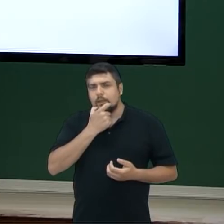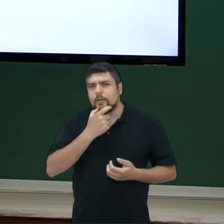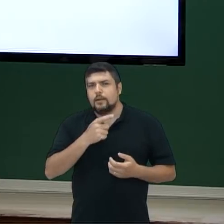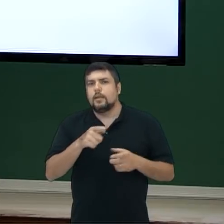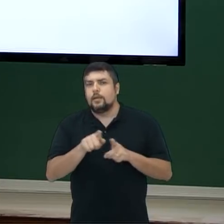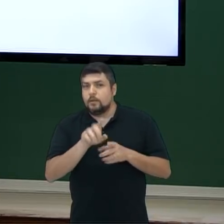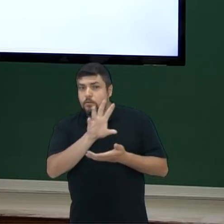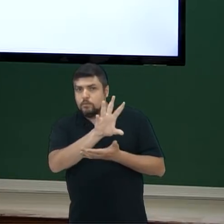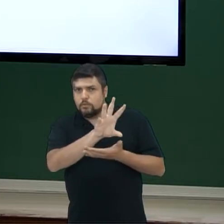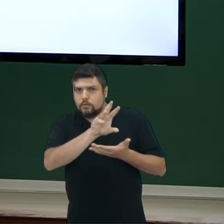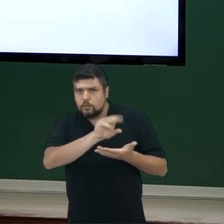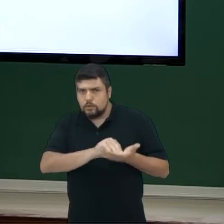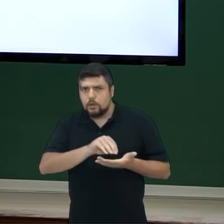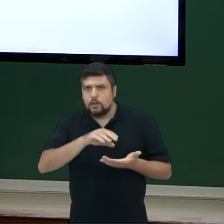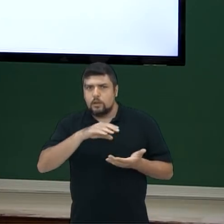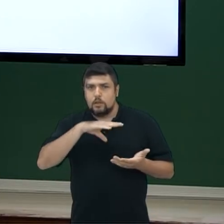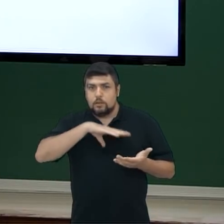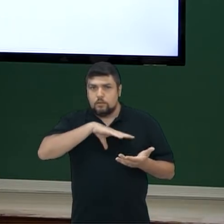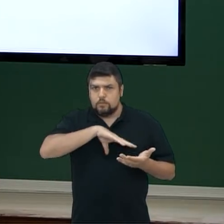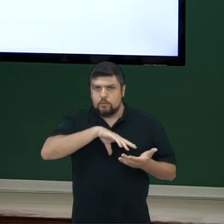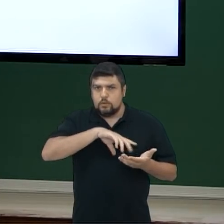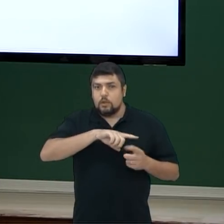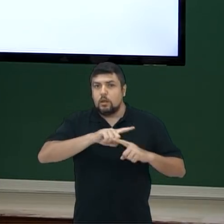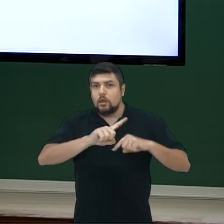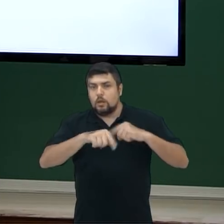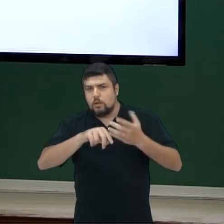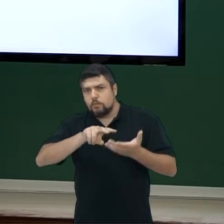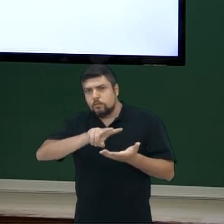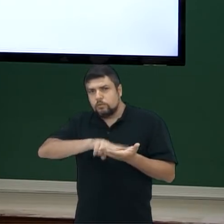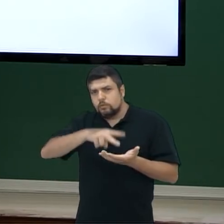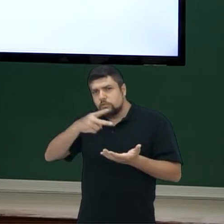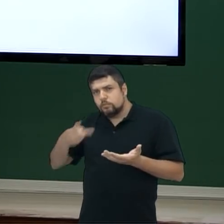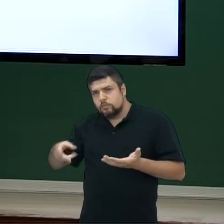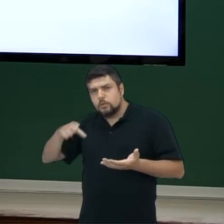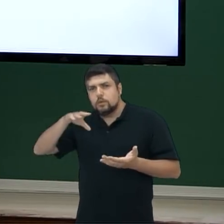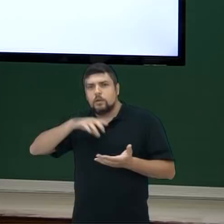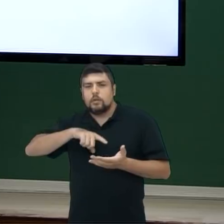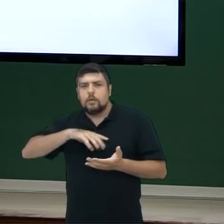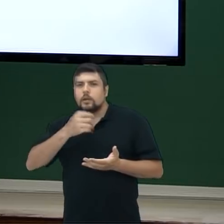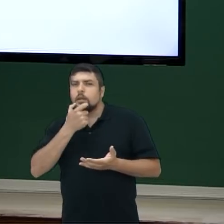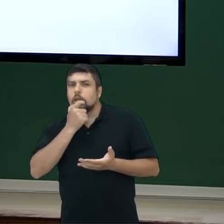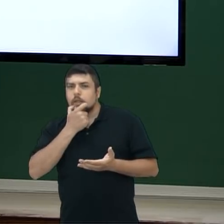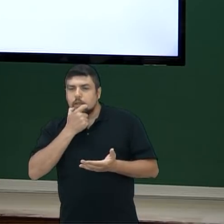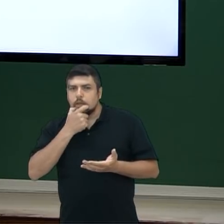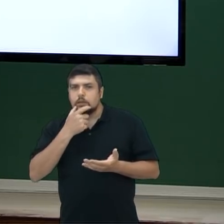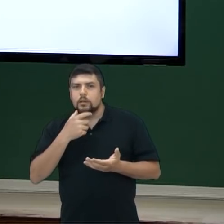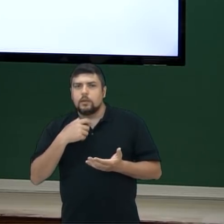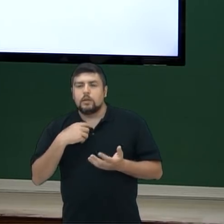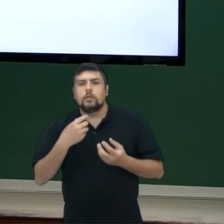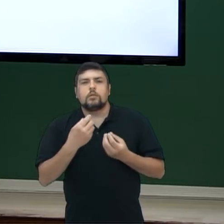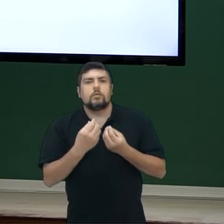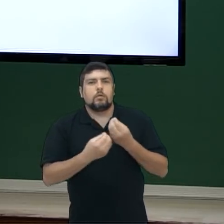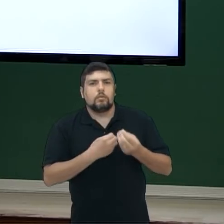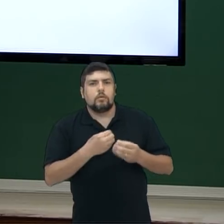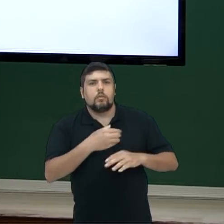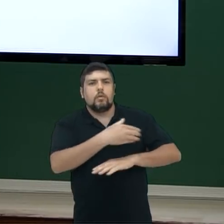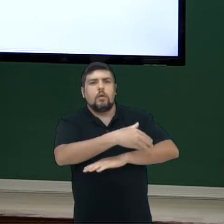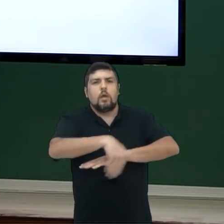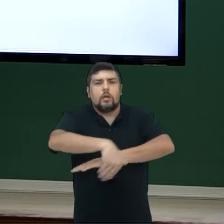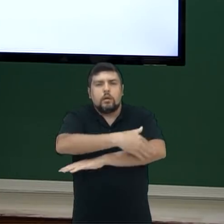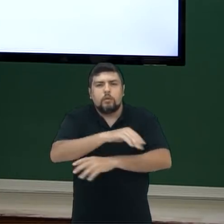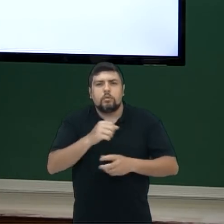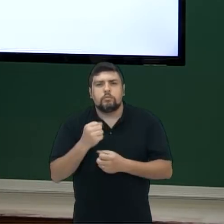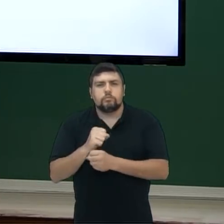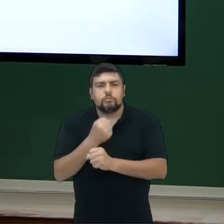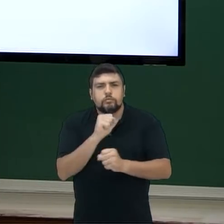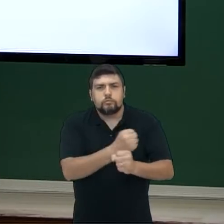no teu caderno, copia direitinho, escreve lá pedreiro, limpador de rua, gari e dona de casa.